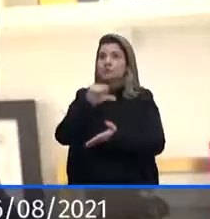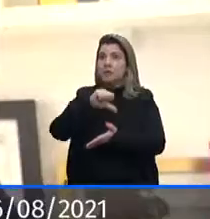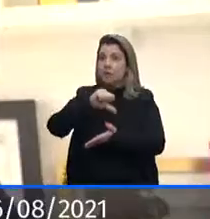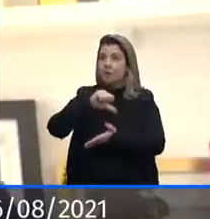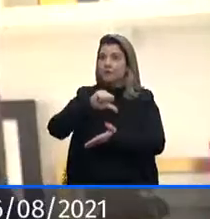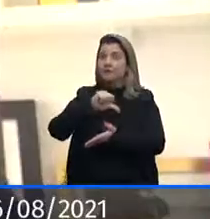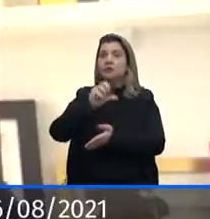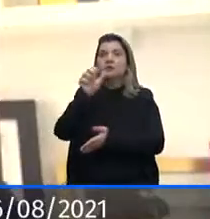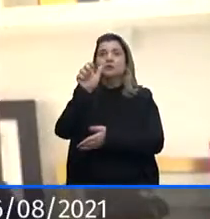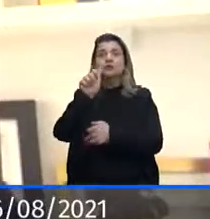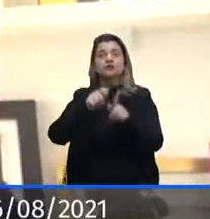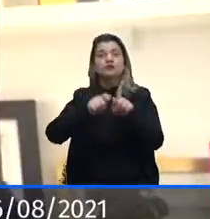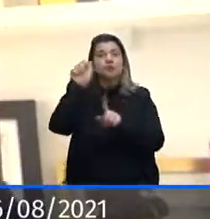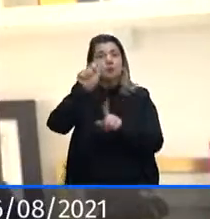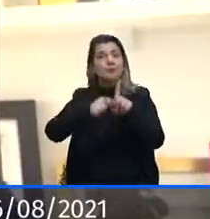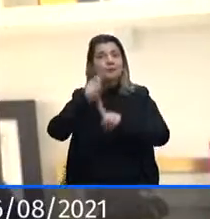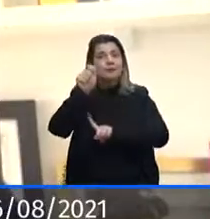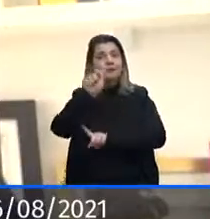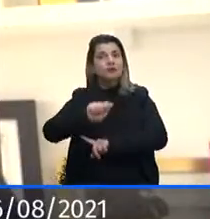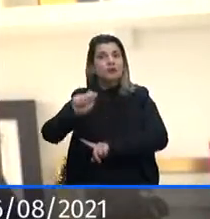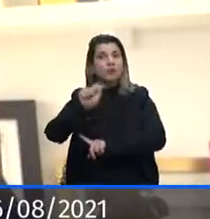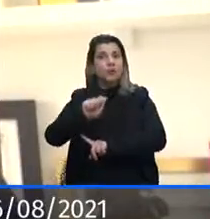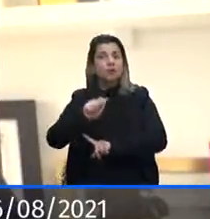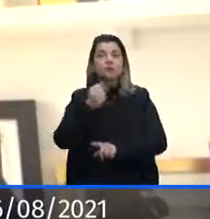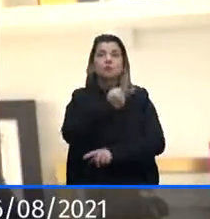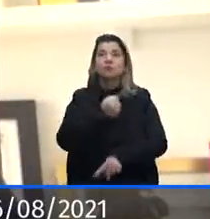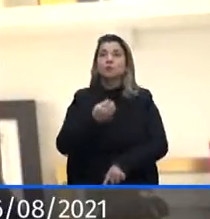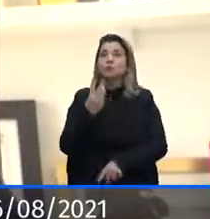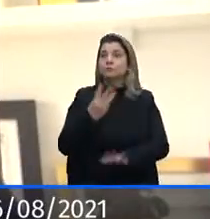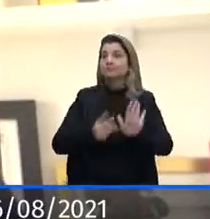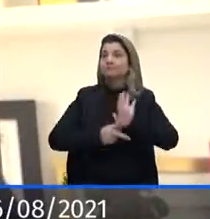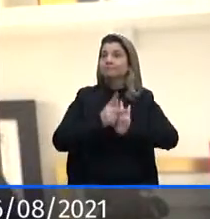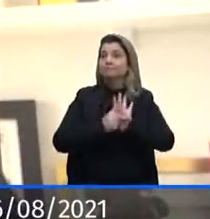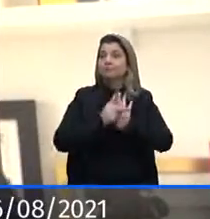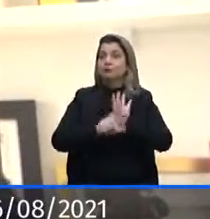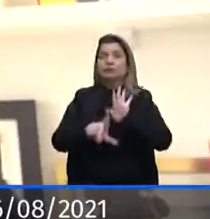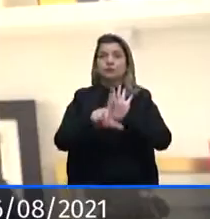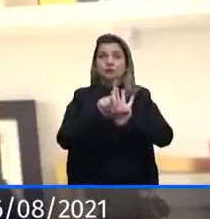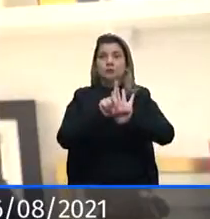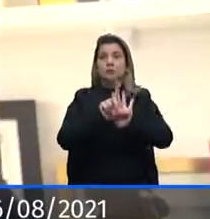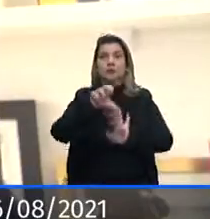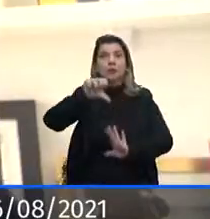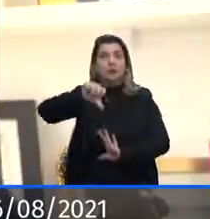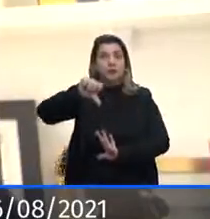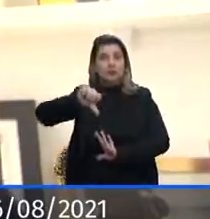Item de número 3, projeto de lei